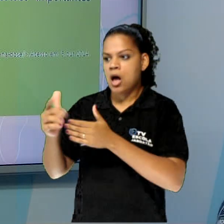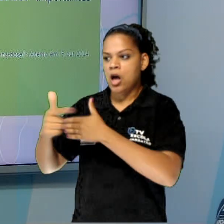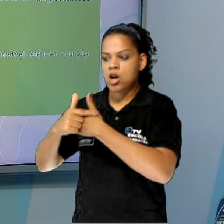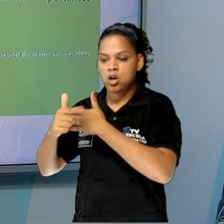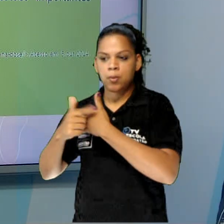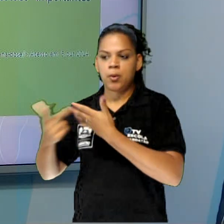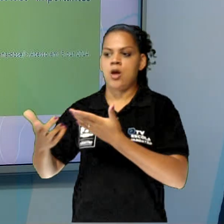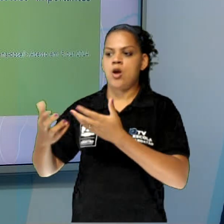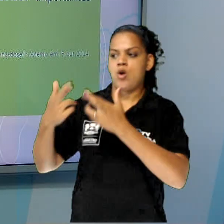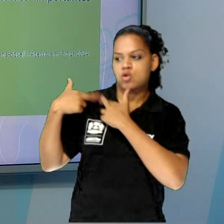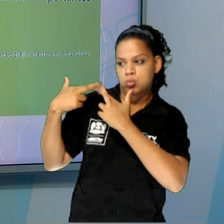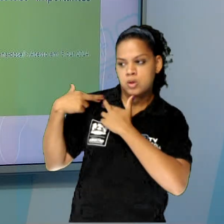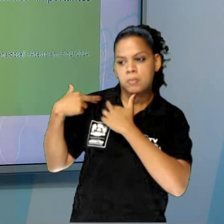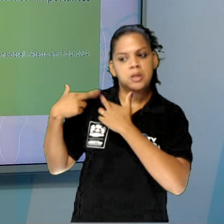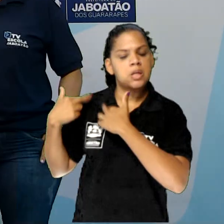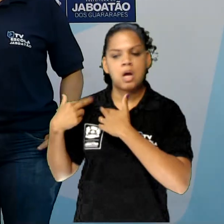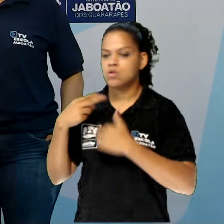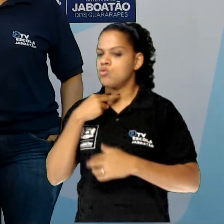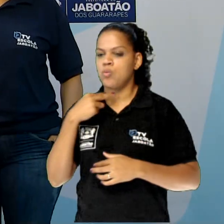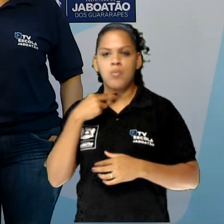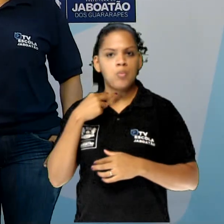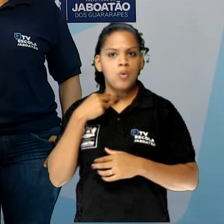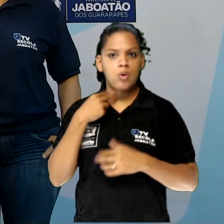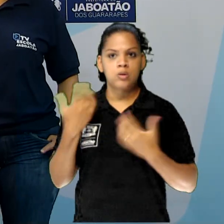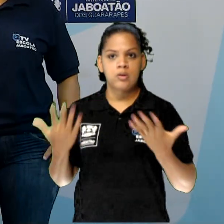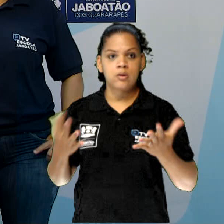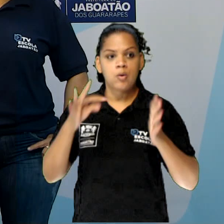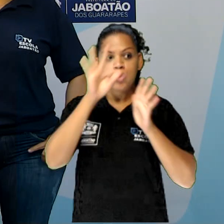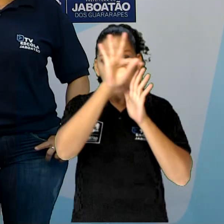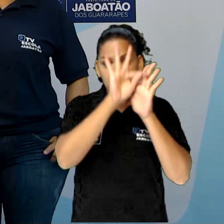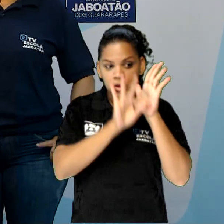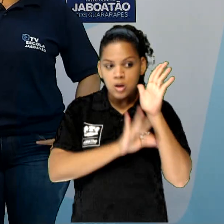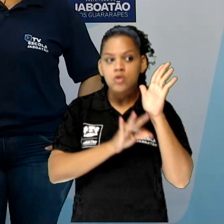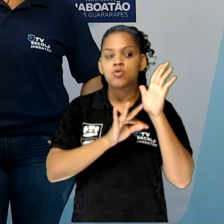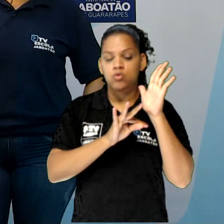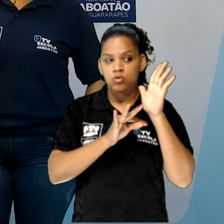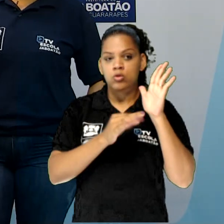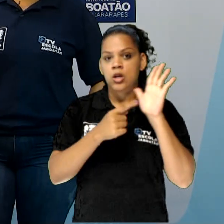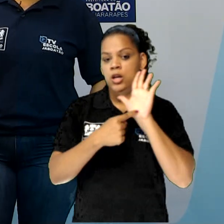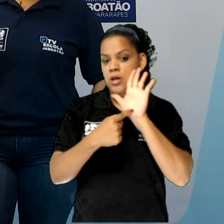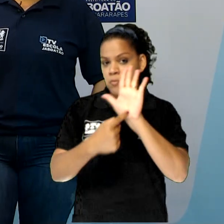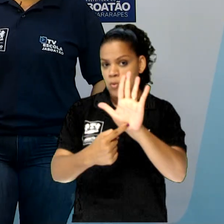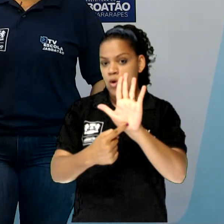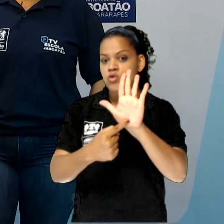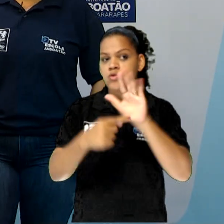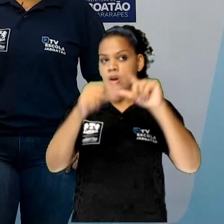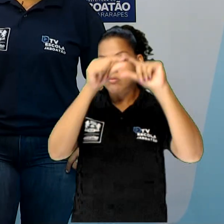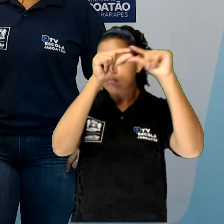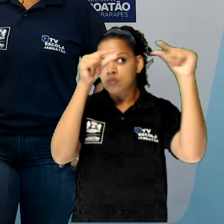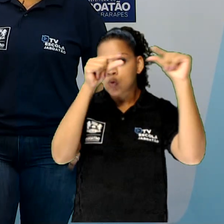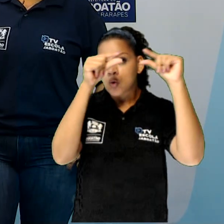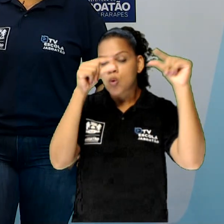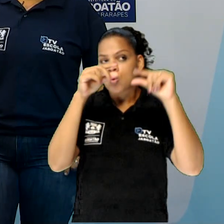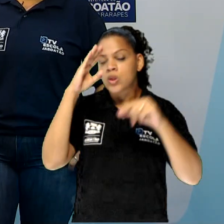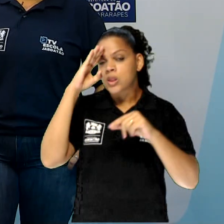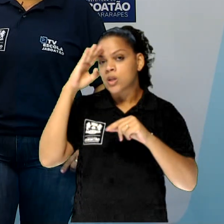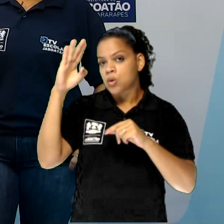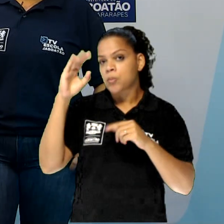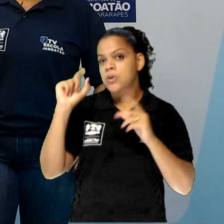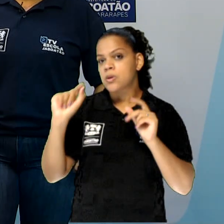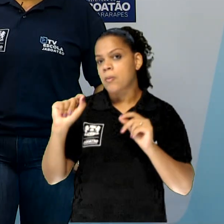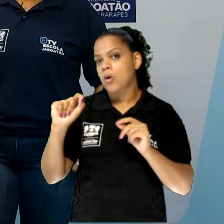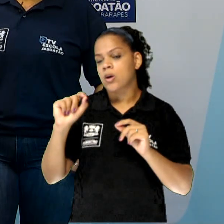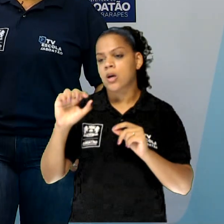que na conclusão, ele resgata o título. No título ele diz dose certa e ele vai explicar o que seria essa